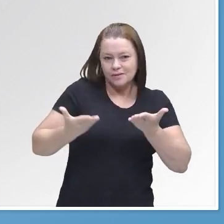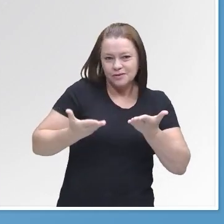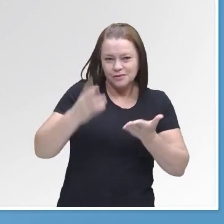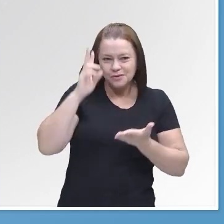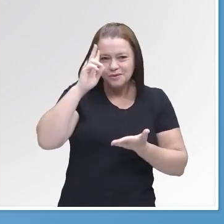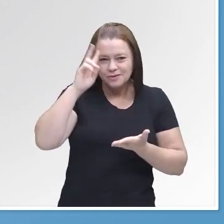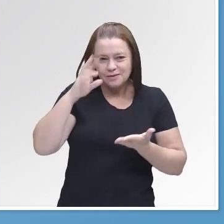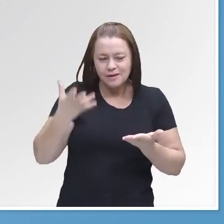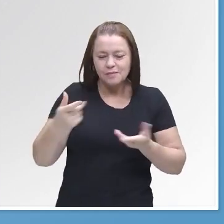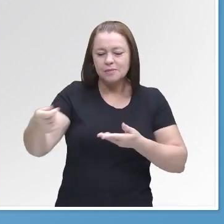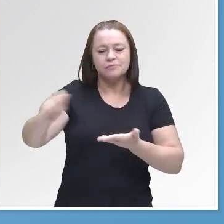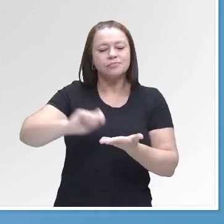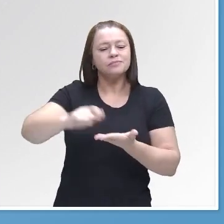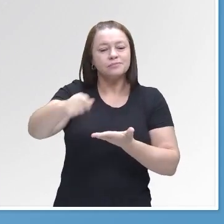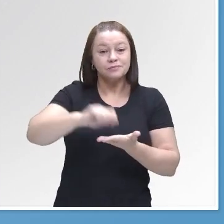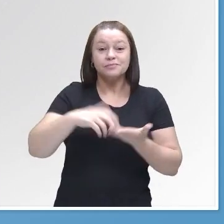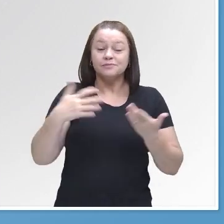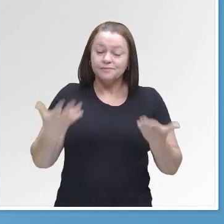de self-service,